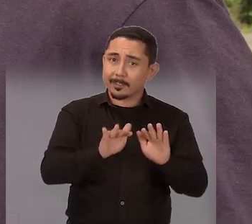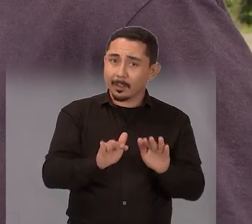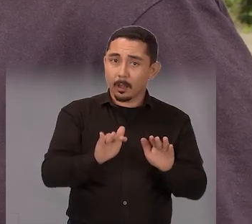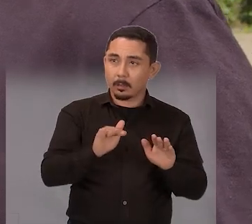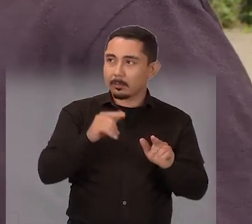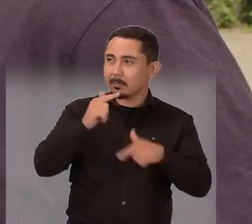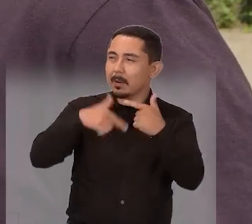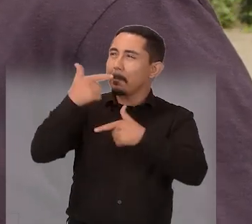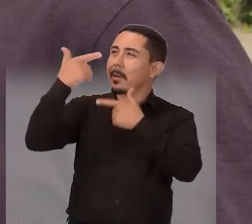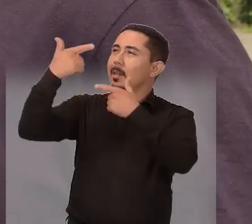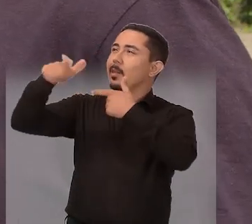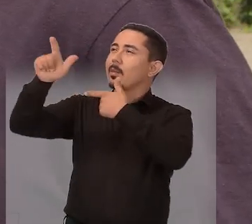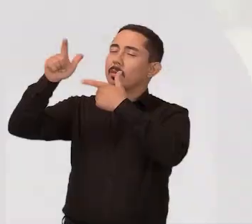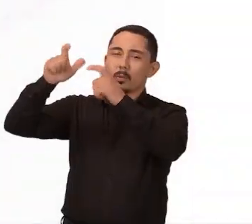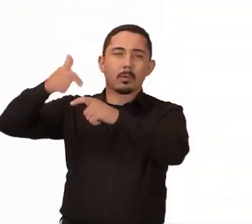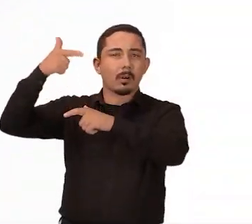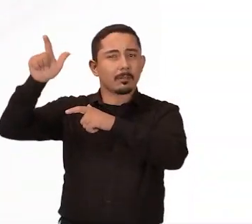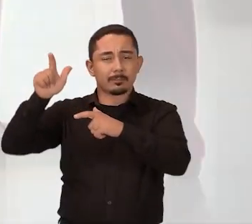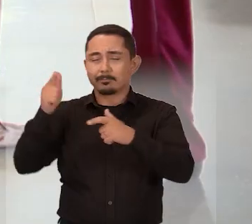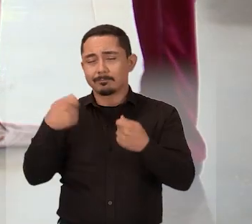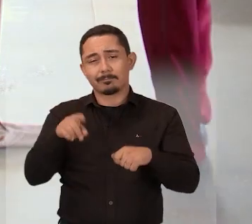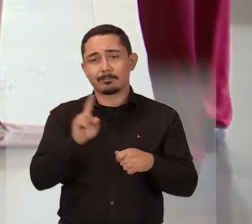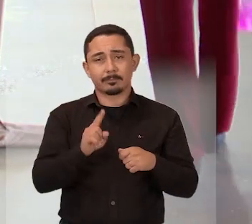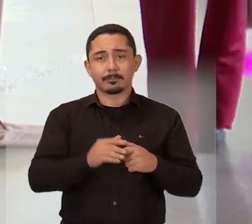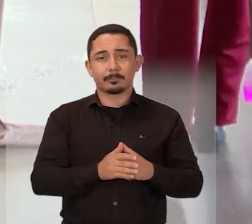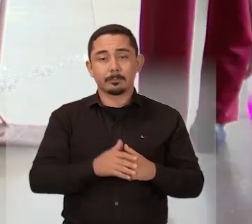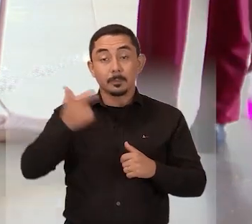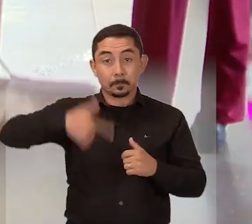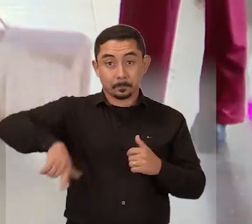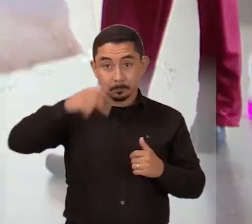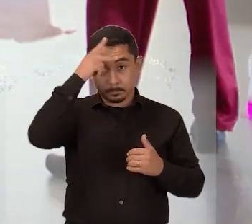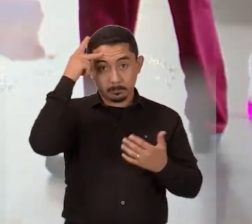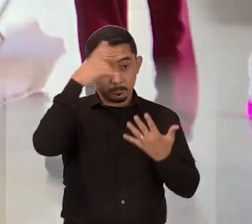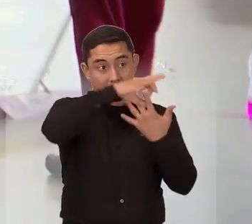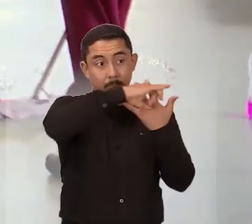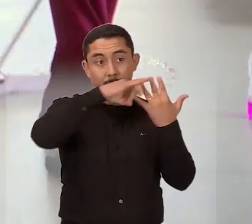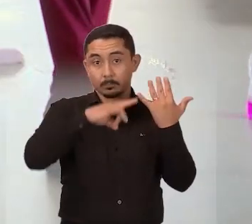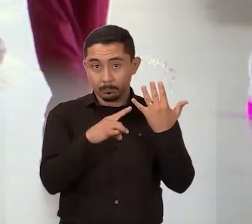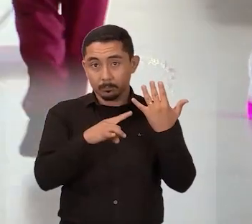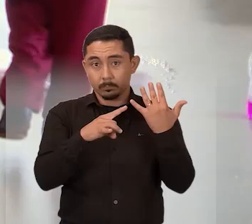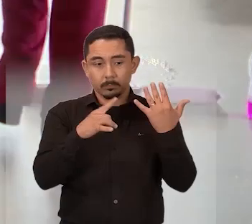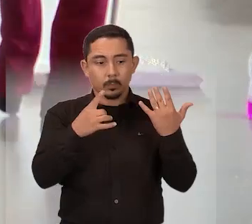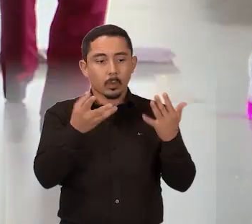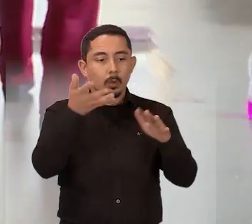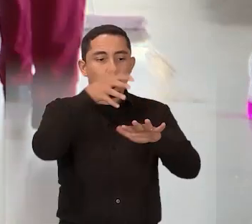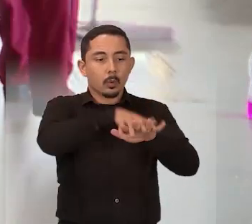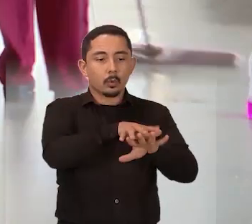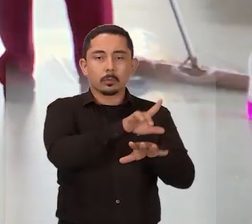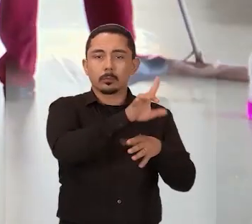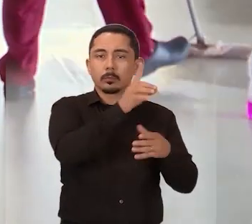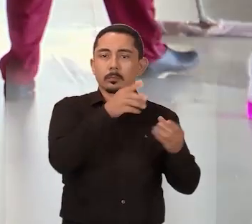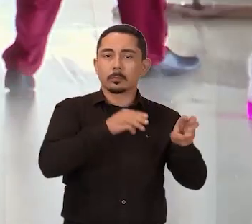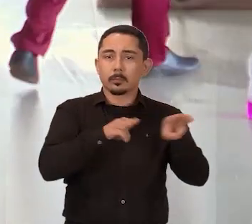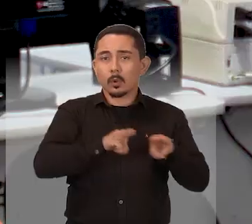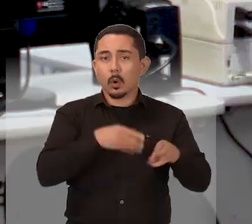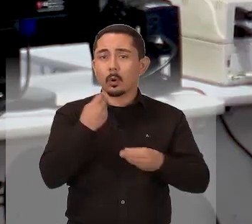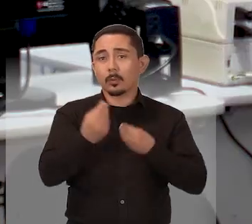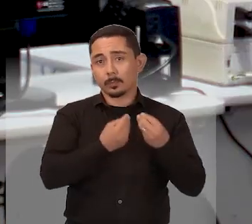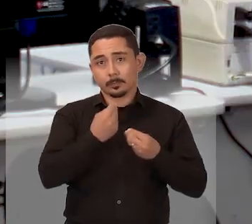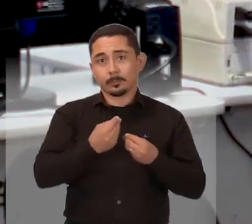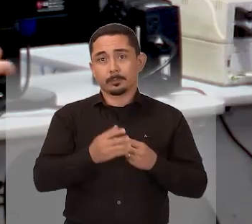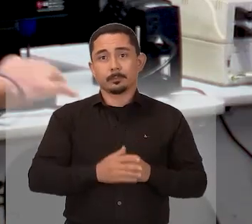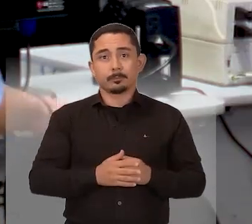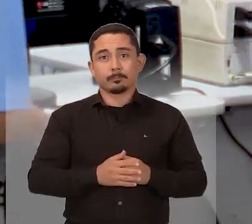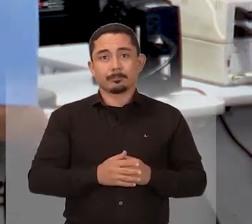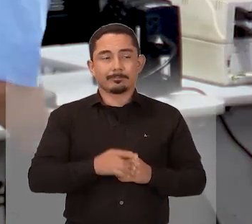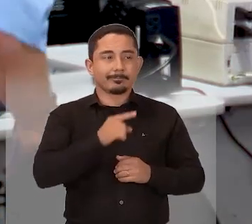trabalhar em outra região e nem em outra cidade. Veja como pessoas com deficiência são inseridas no mercado de trabalho. Os